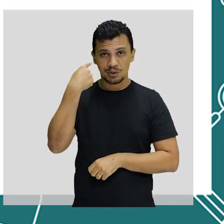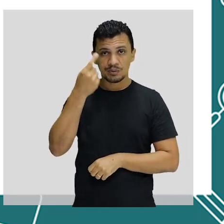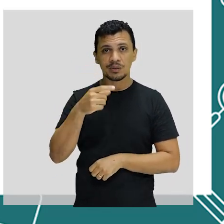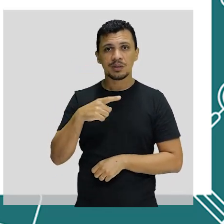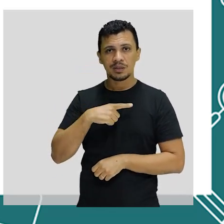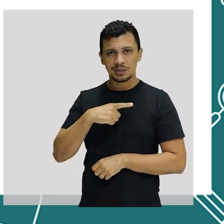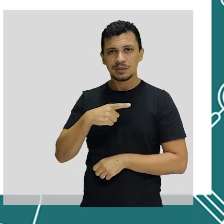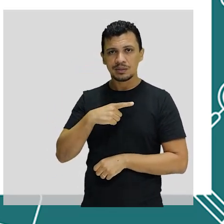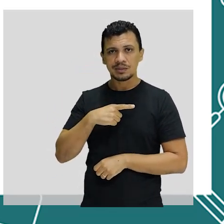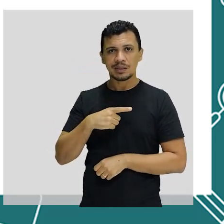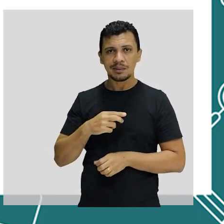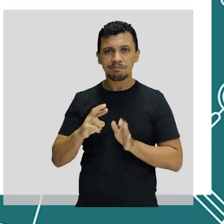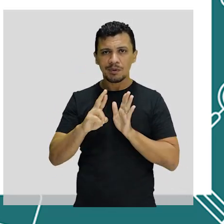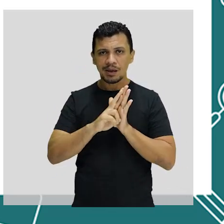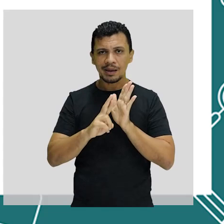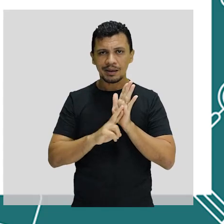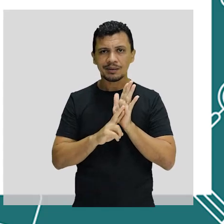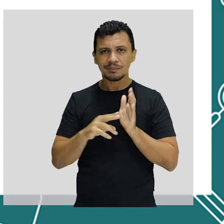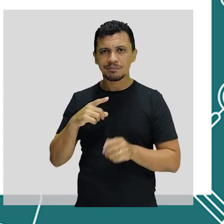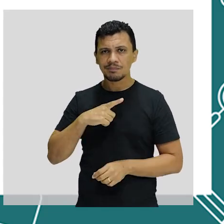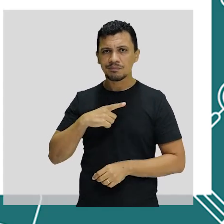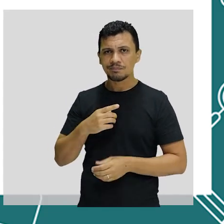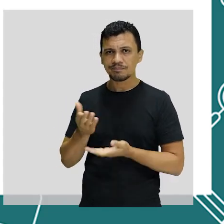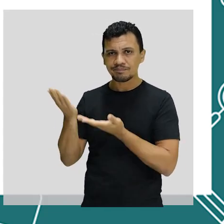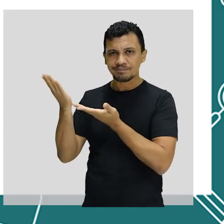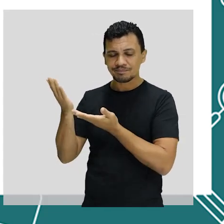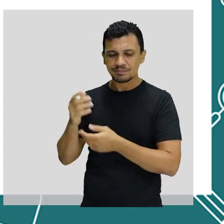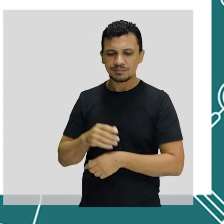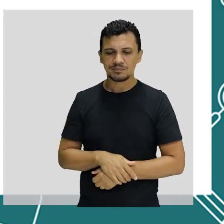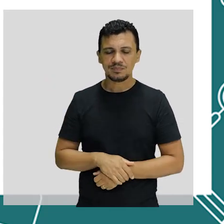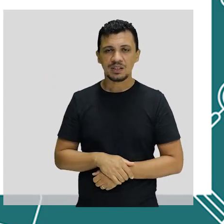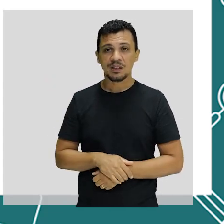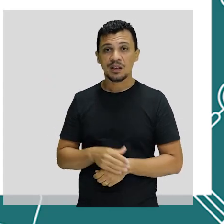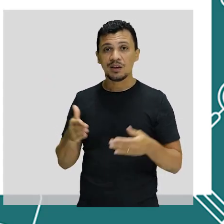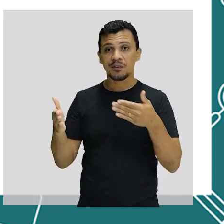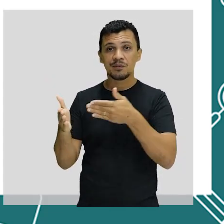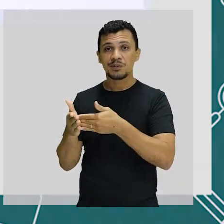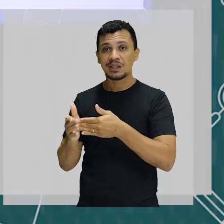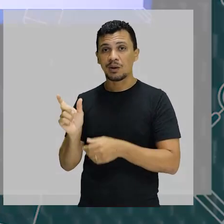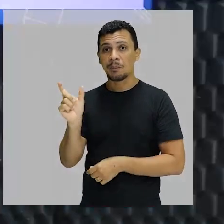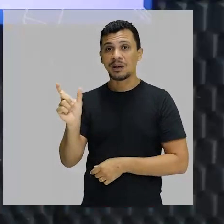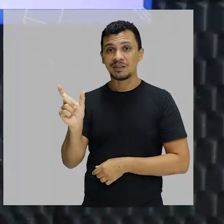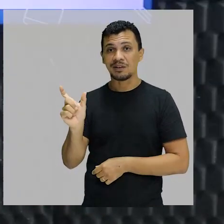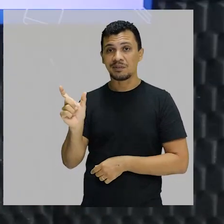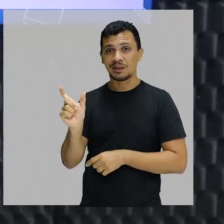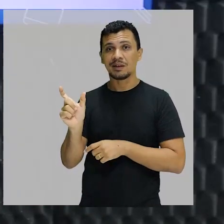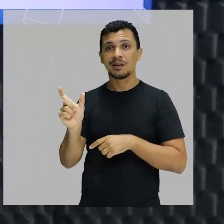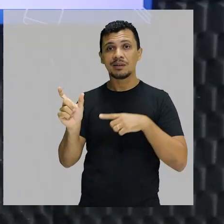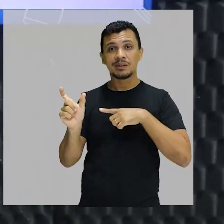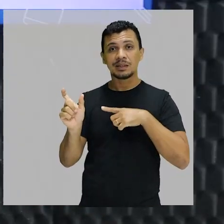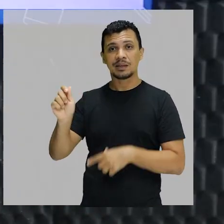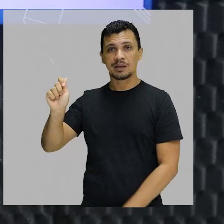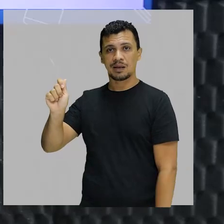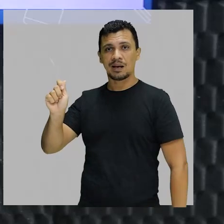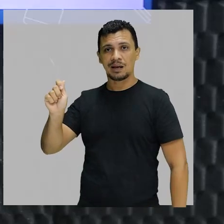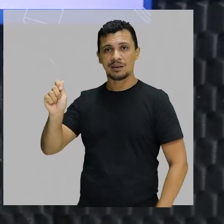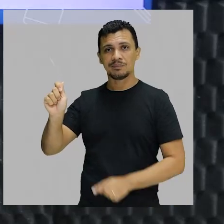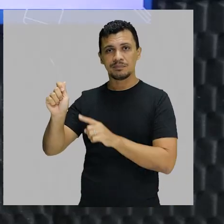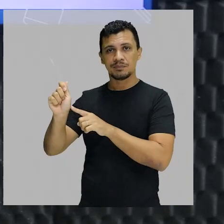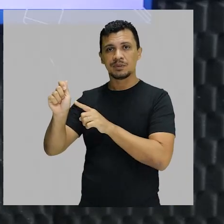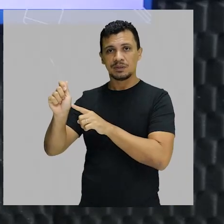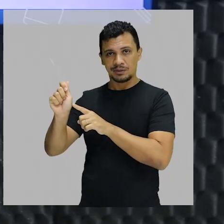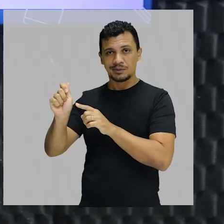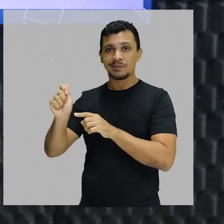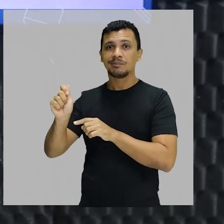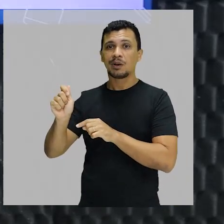seguem as seguintes regras. Então, terminação A. Geralmente as palavras terminadas em A